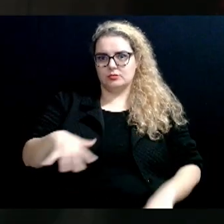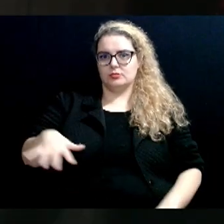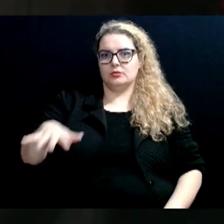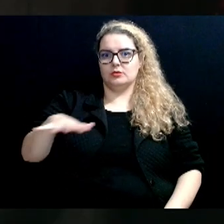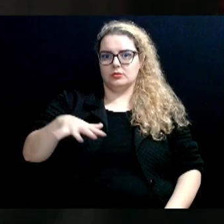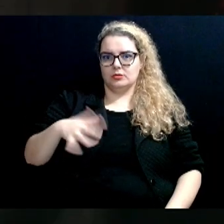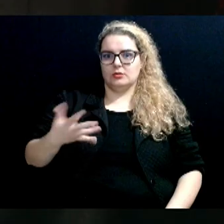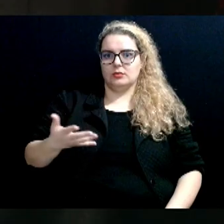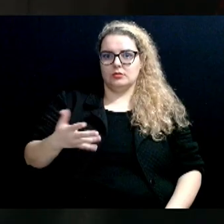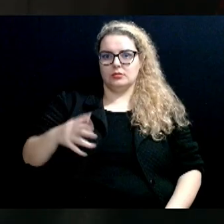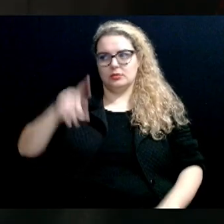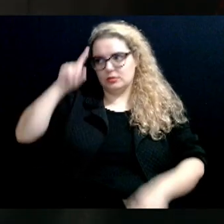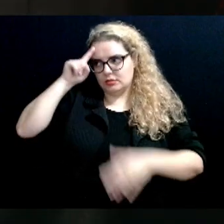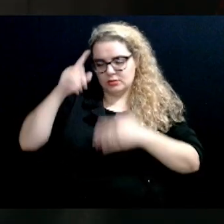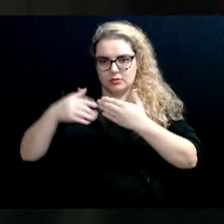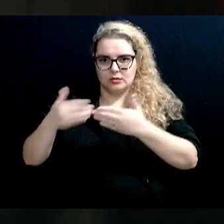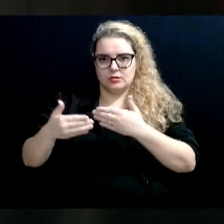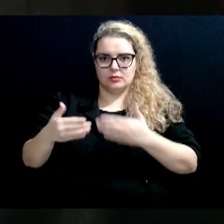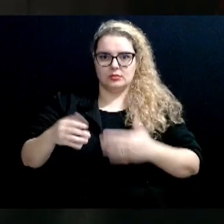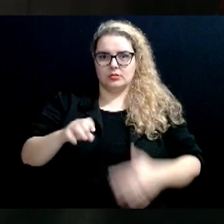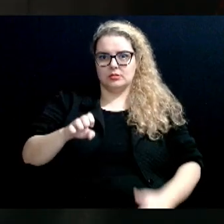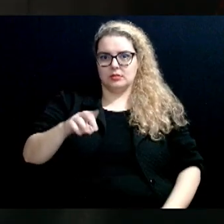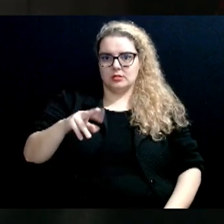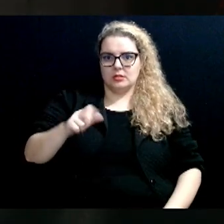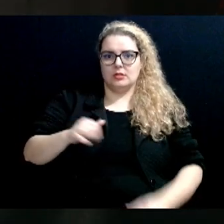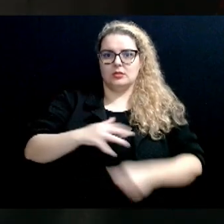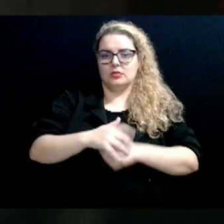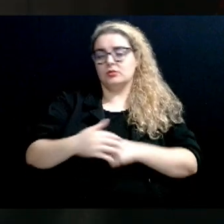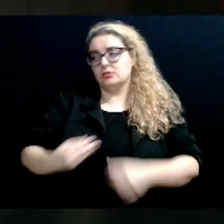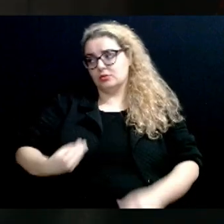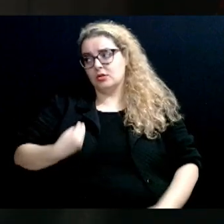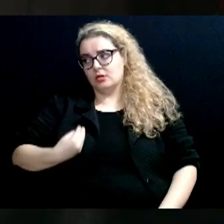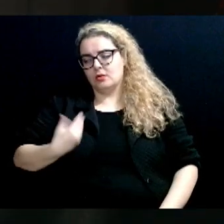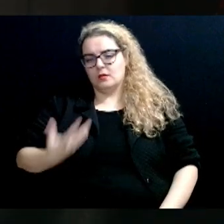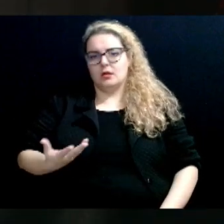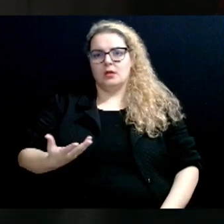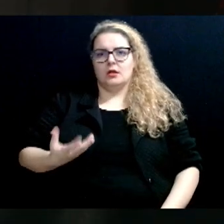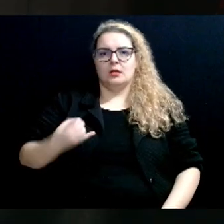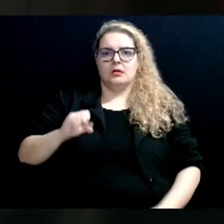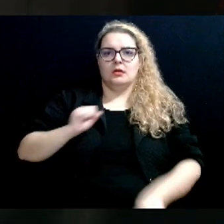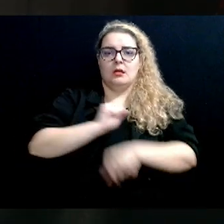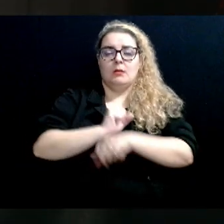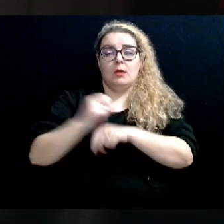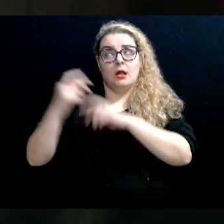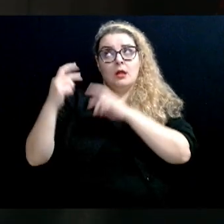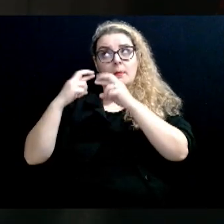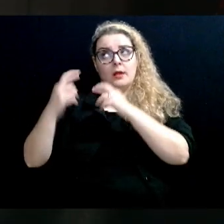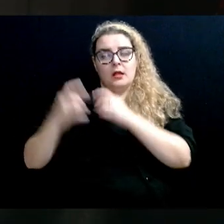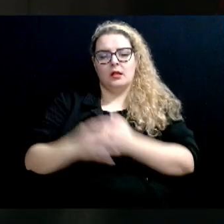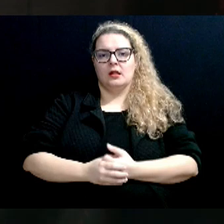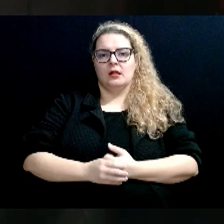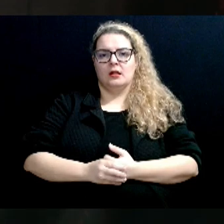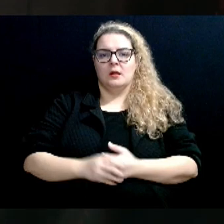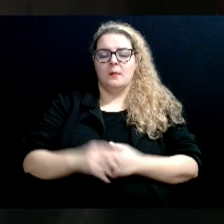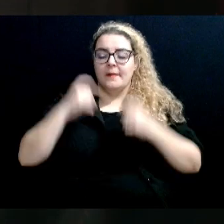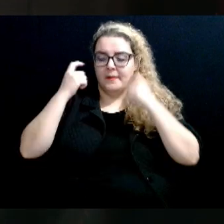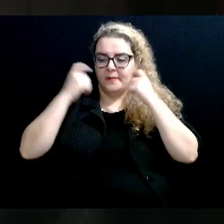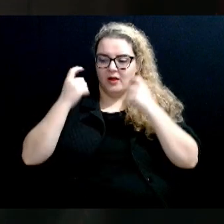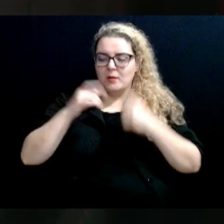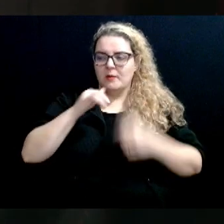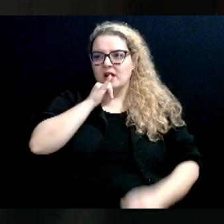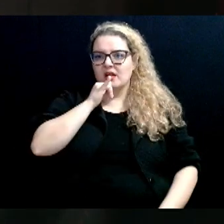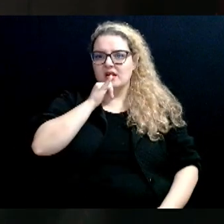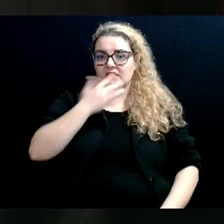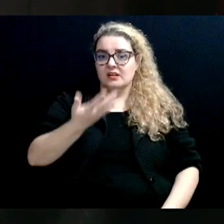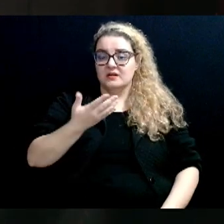correria e nessa era digital que a gente está vivendo. Se a gente para analisar, muito me preocupa essa questão da